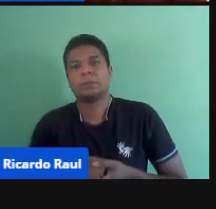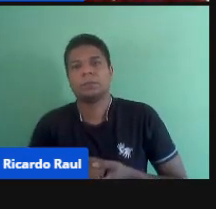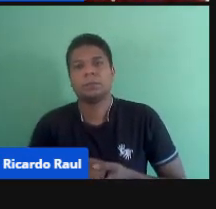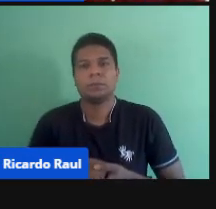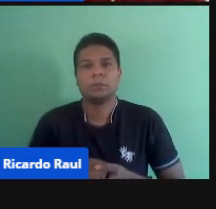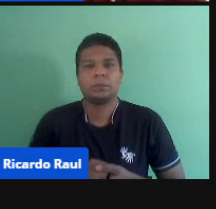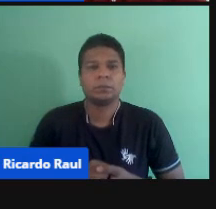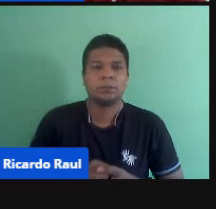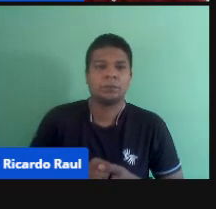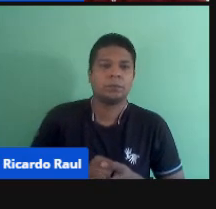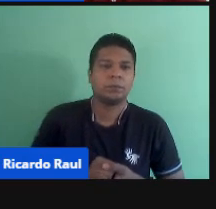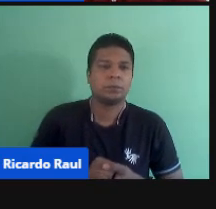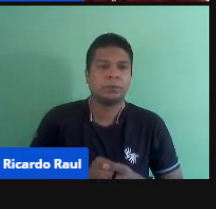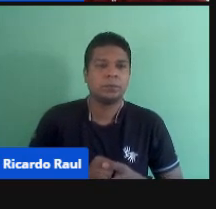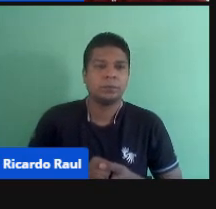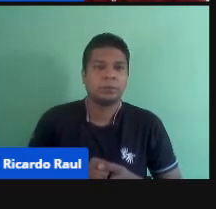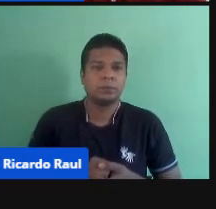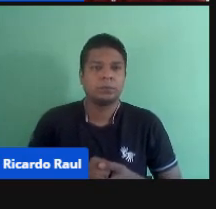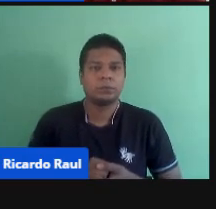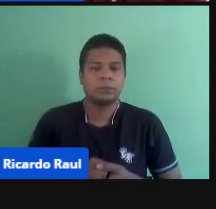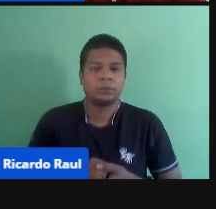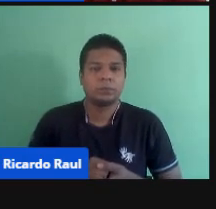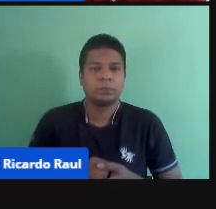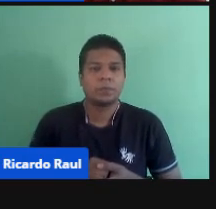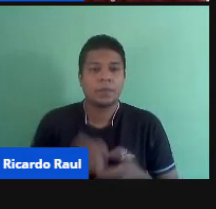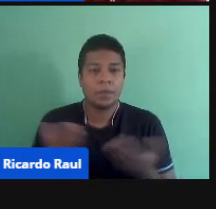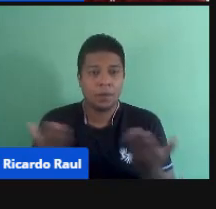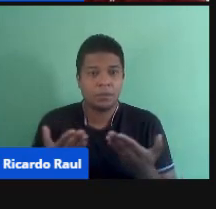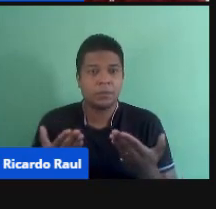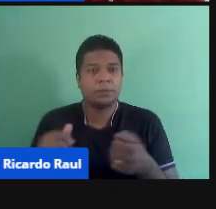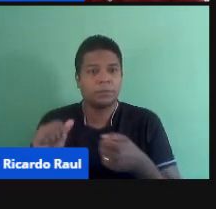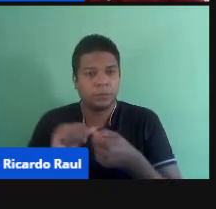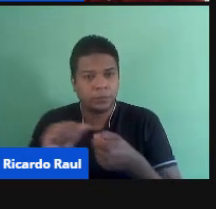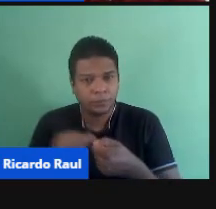que é feito e que nós vamos discutir aqui,